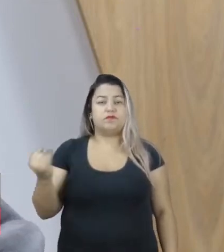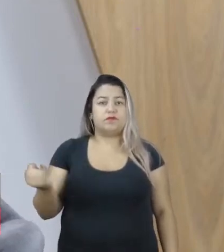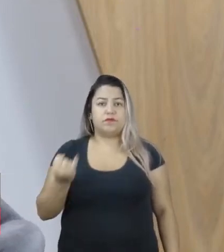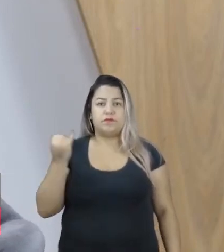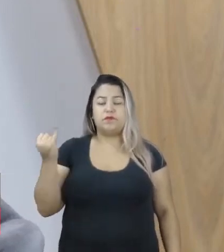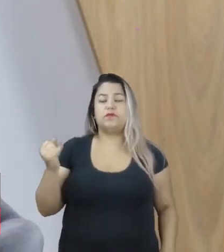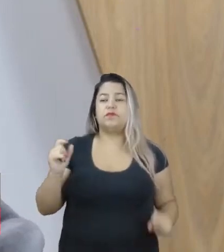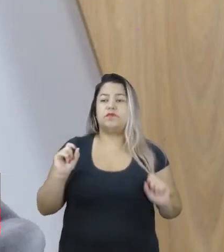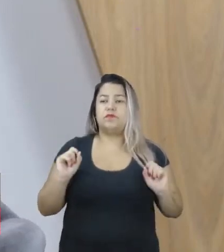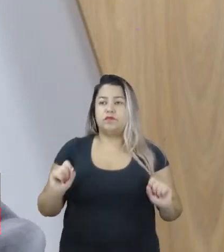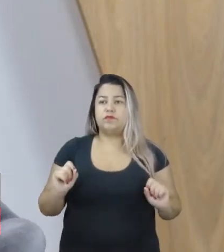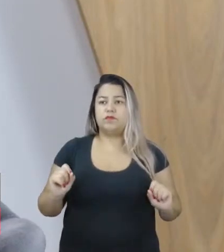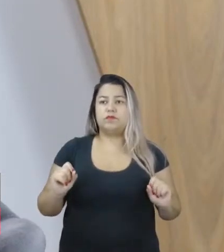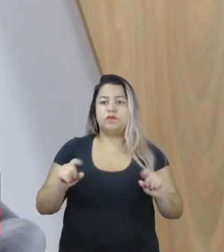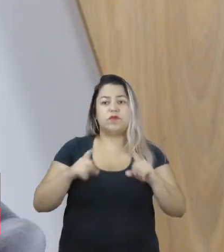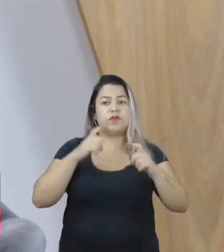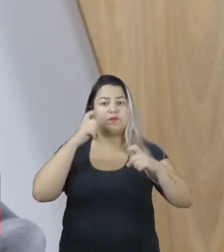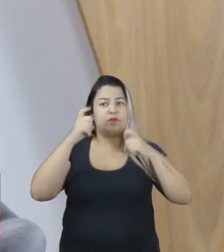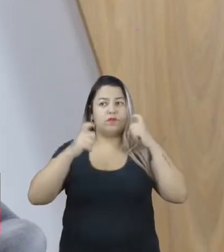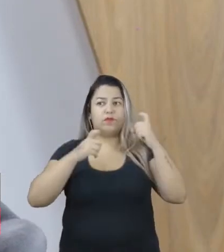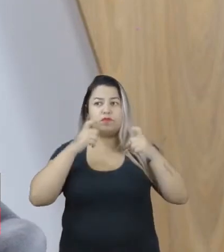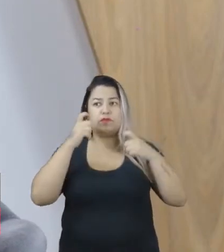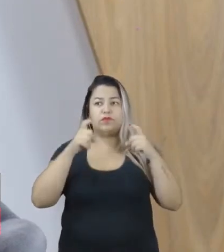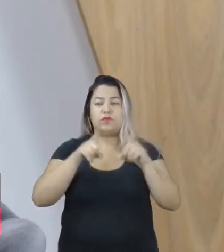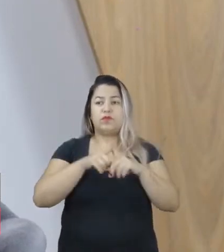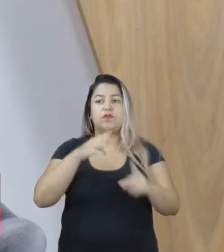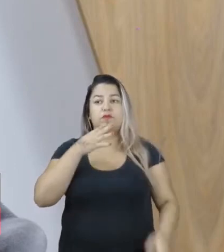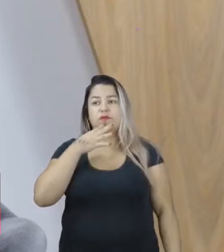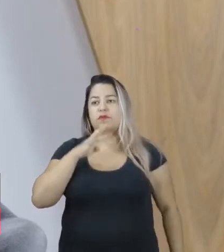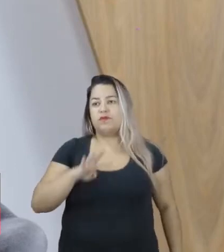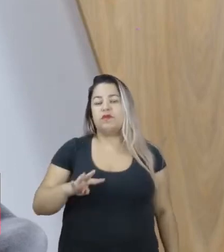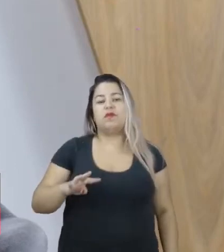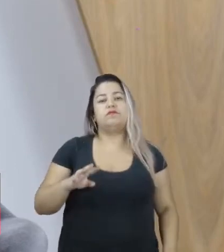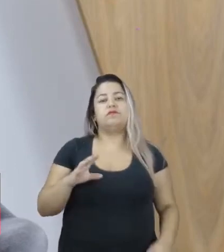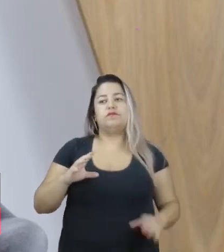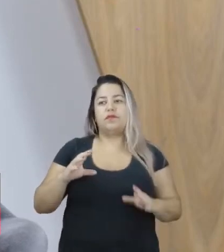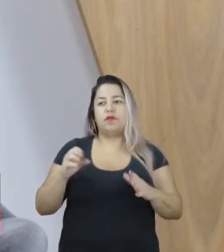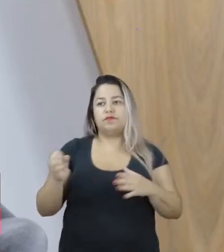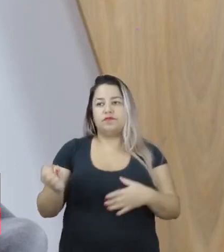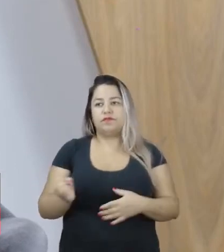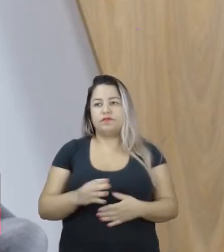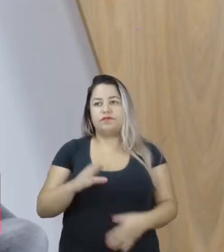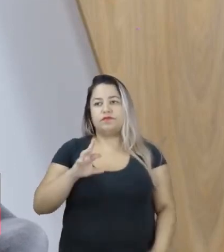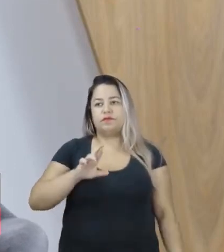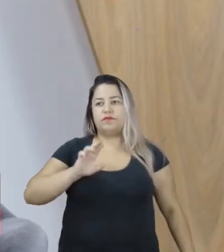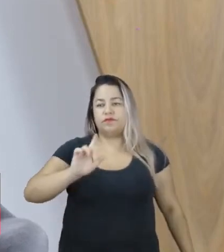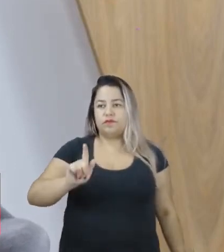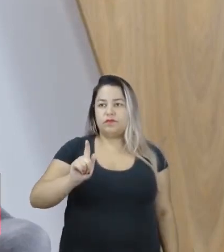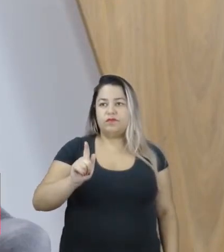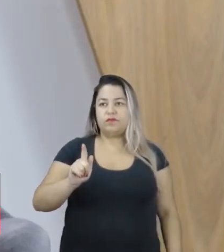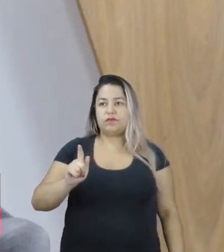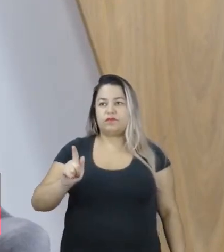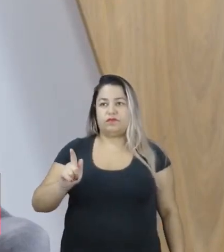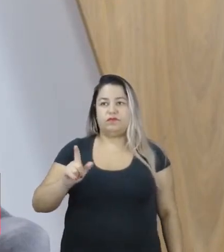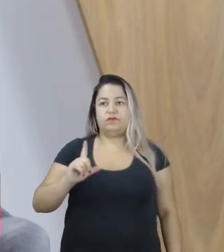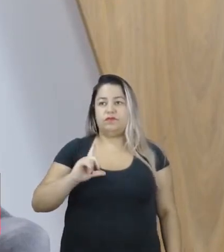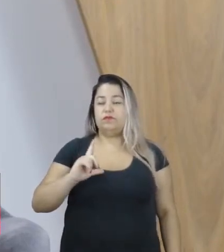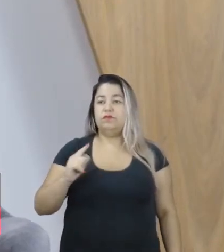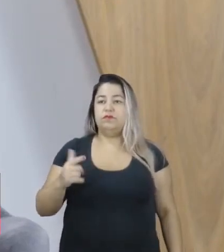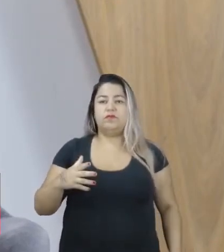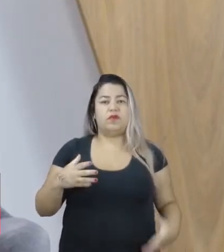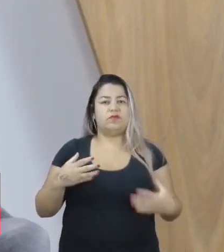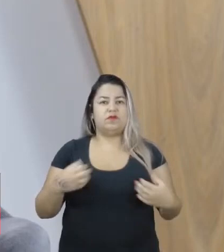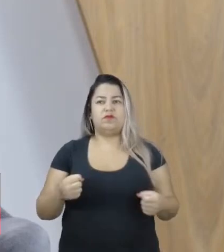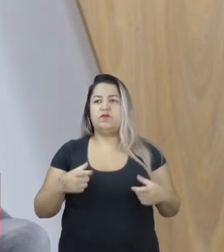importante. E a gente está muito preocupado que as pessoas ainda não conhecem a nova carteira. E houve, inclusive, alguns casos de não ter sido aceita em